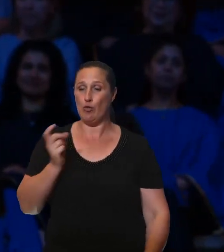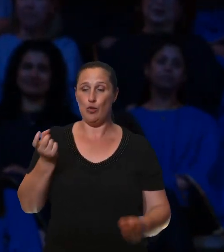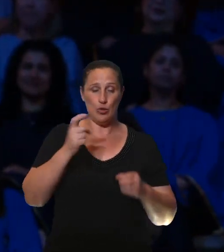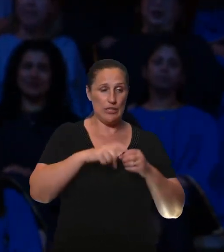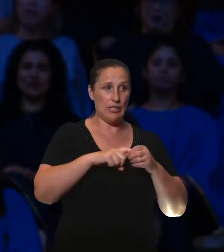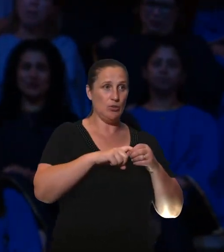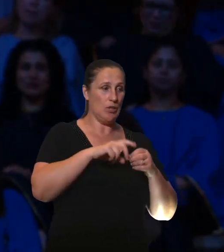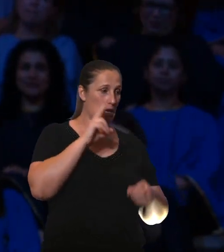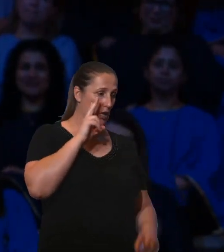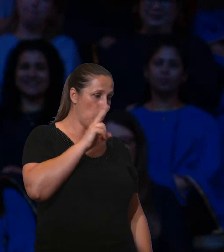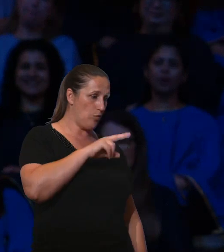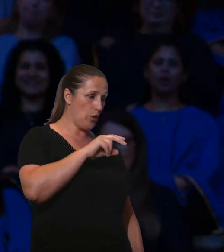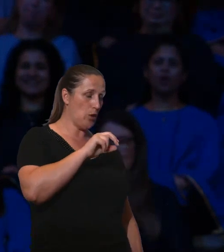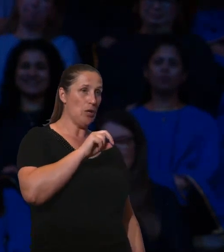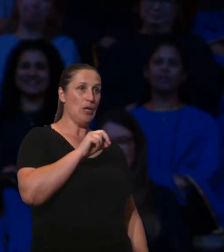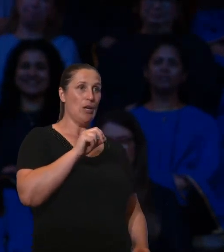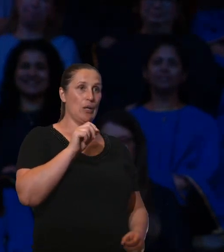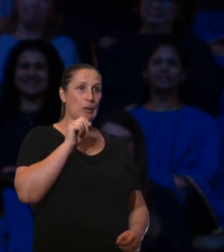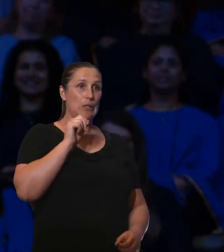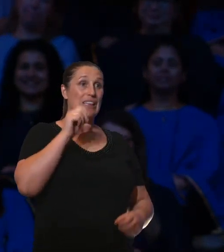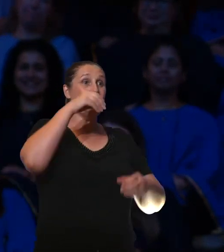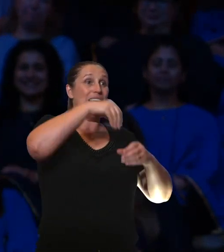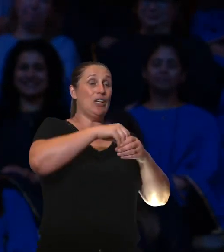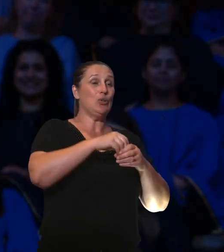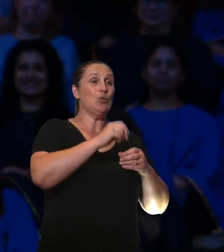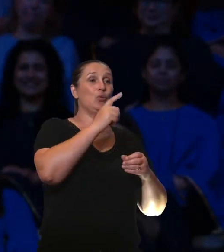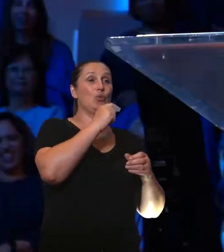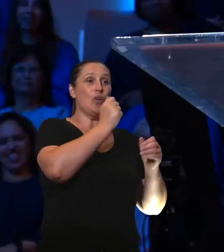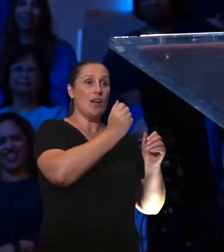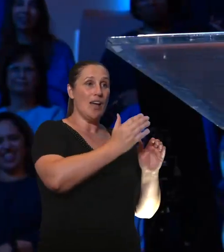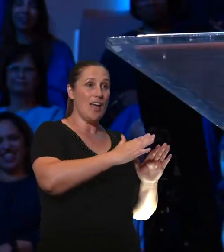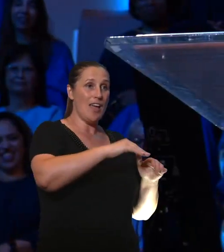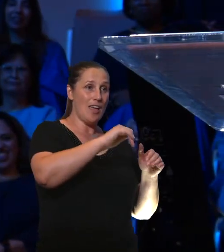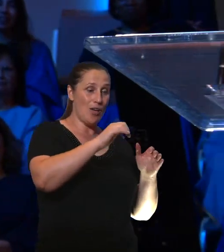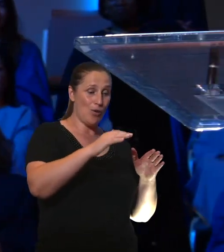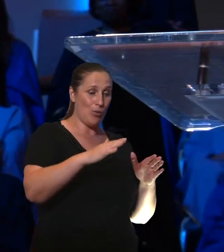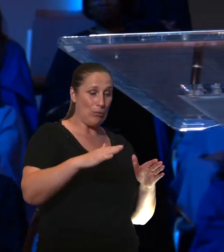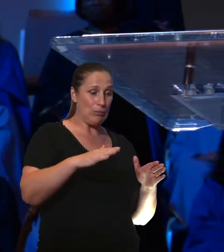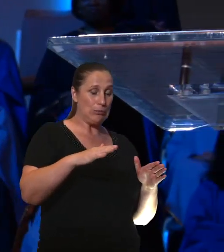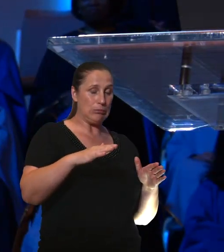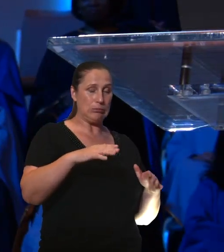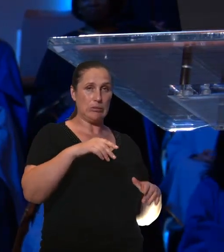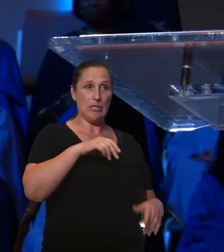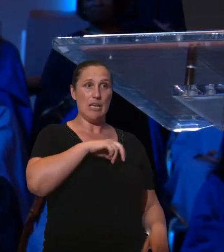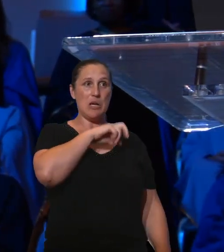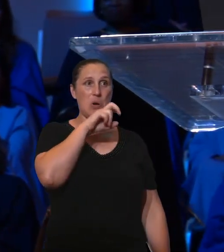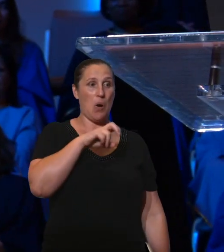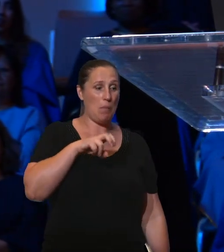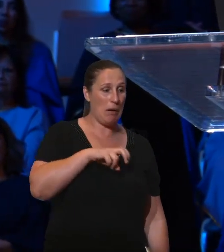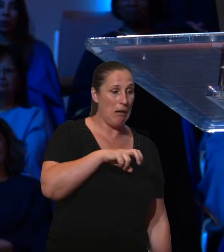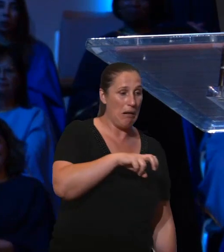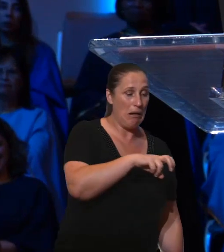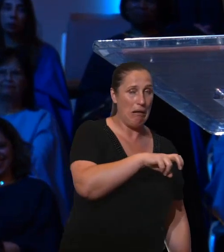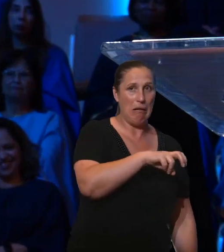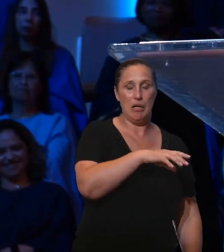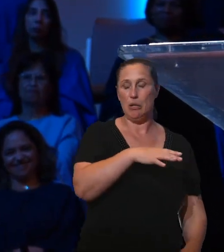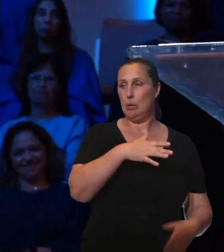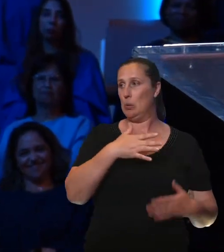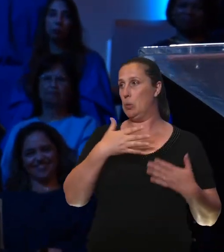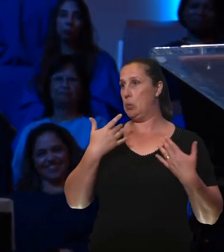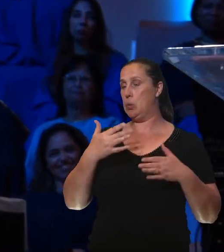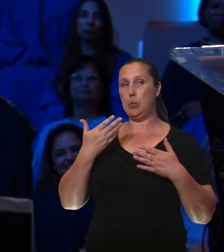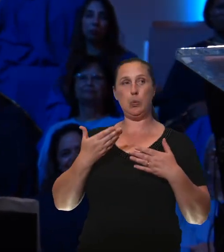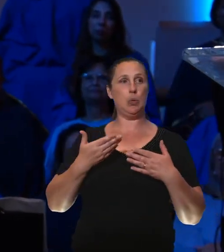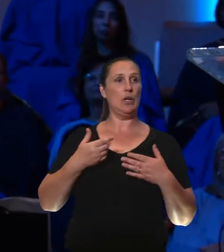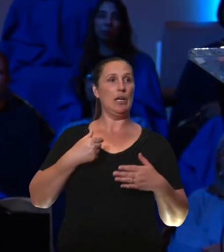vi descendo? Uma cobra. Eu falei, irmão, tem que ter muita íntima compaixão mesmo. Aí traz o Senhor, aí